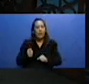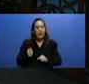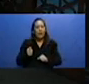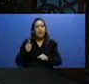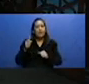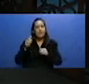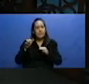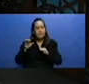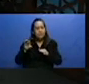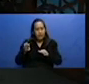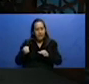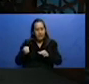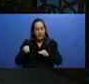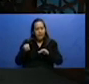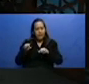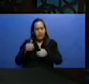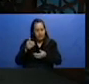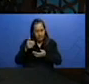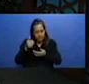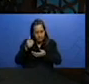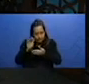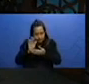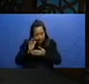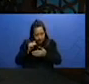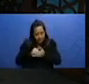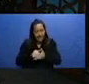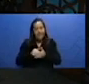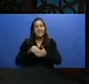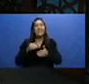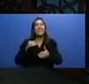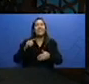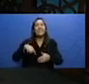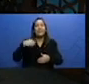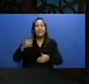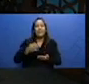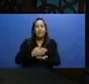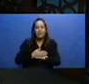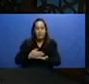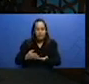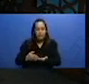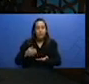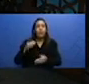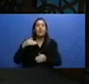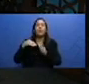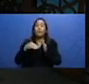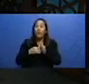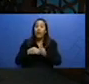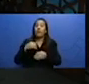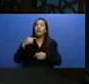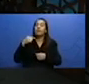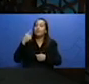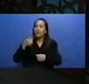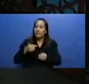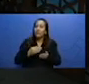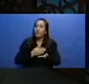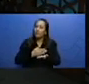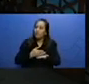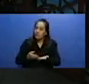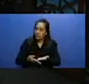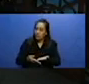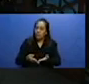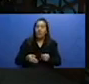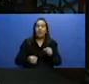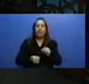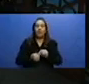vocês receberem o link da aula, tá bom? Então, olha o que tá fazendo, o que tá falando. Escreva o título